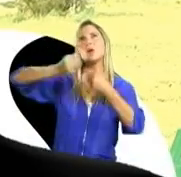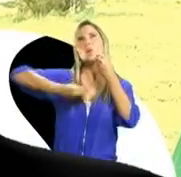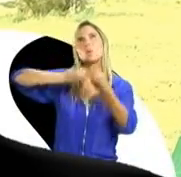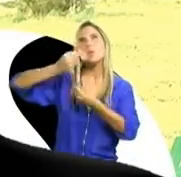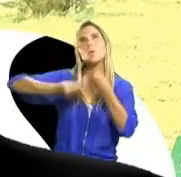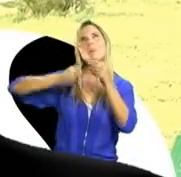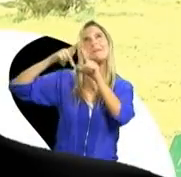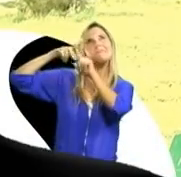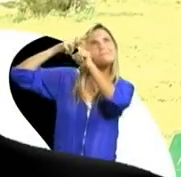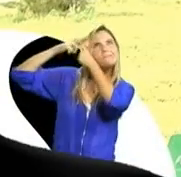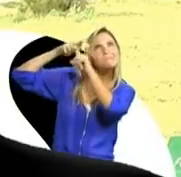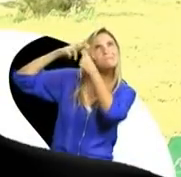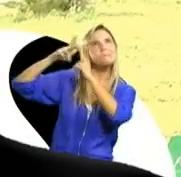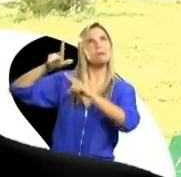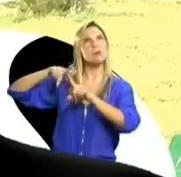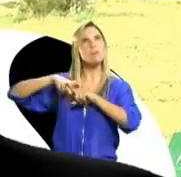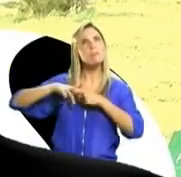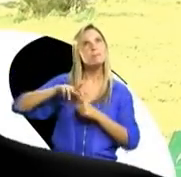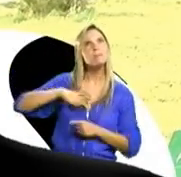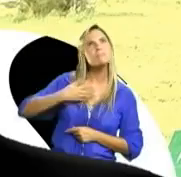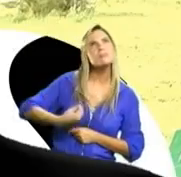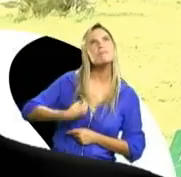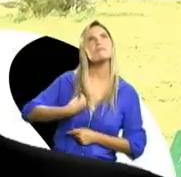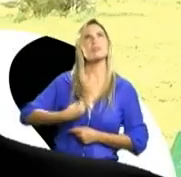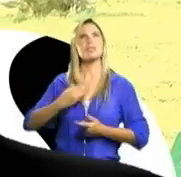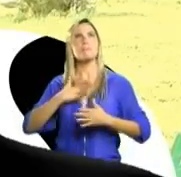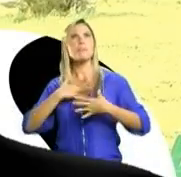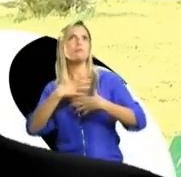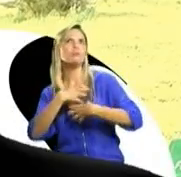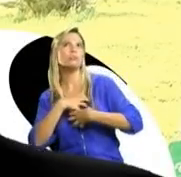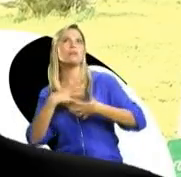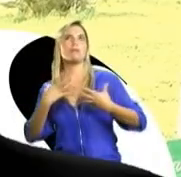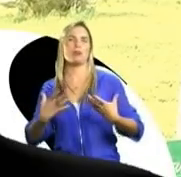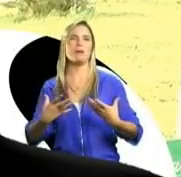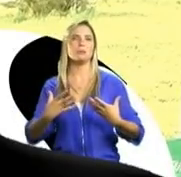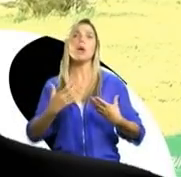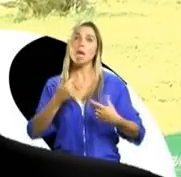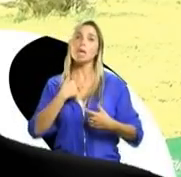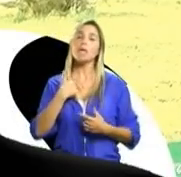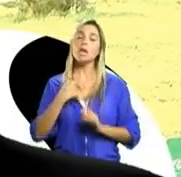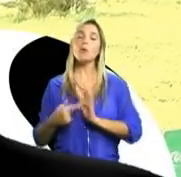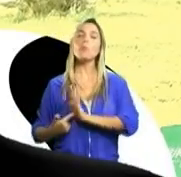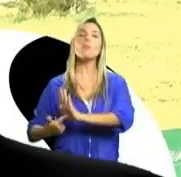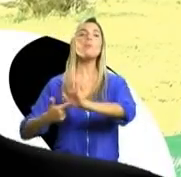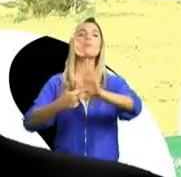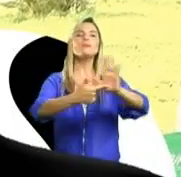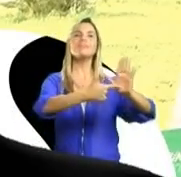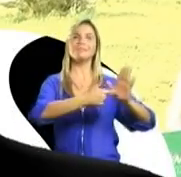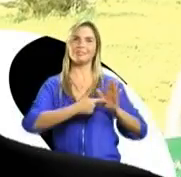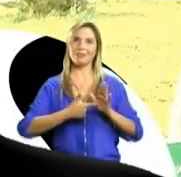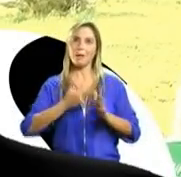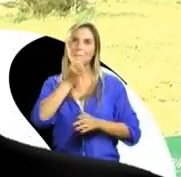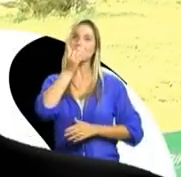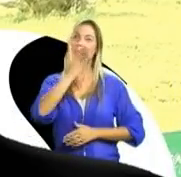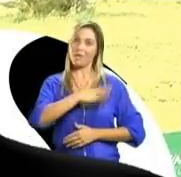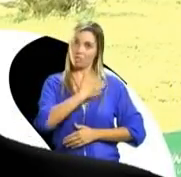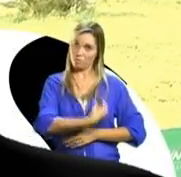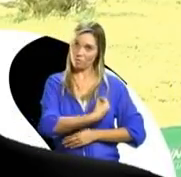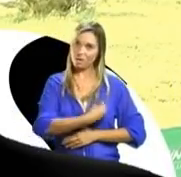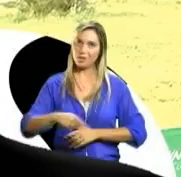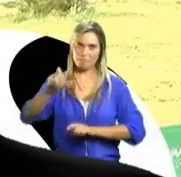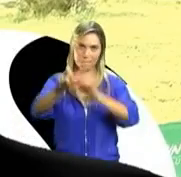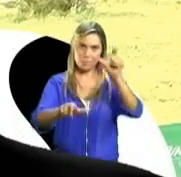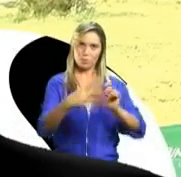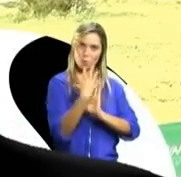minha postura e buscar ser uma referência com esses valores, eu penso que a gente pode